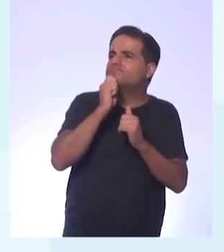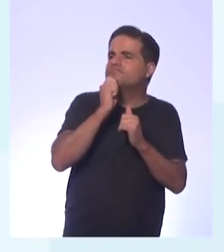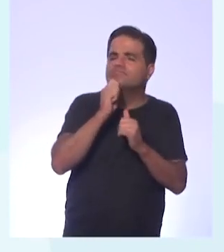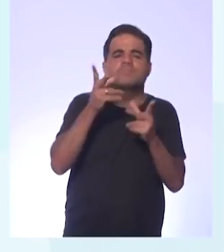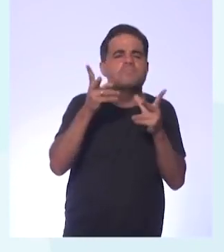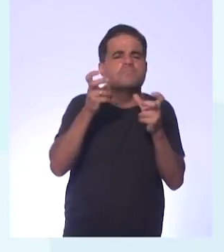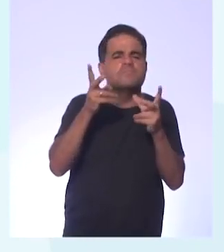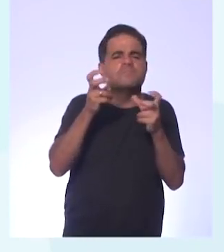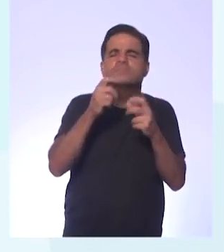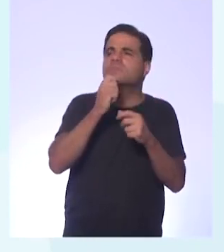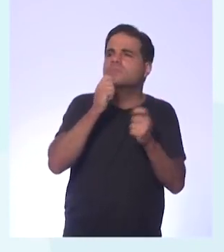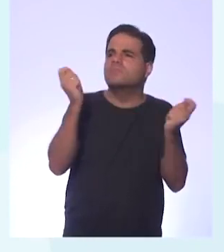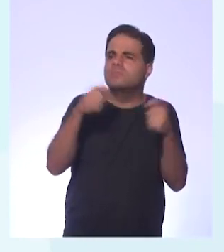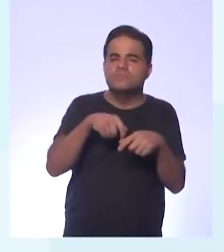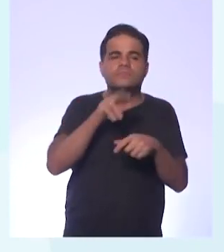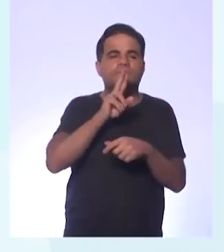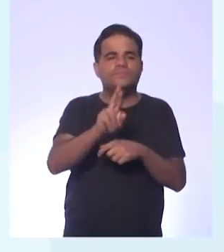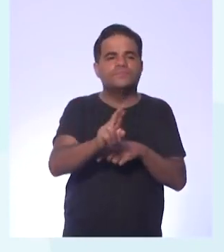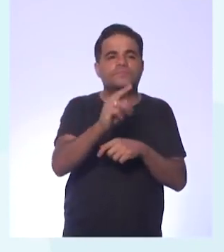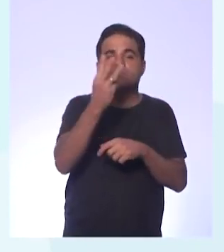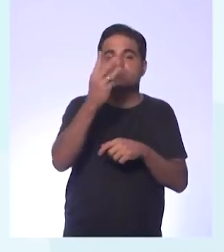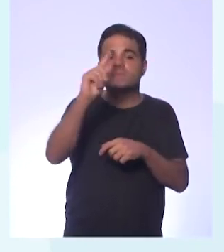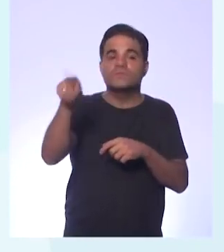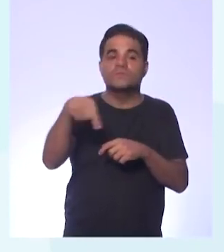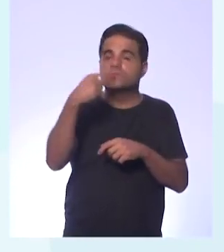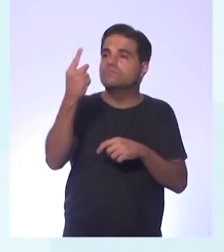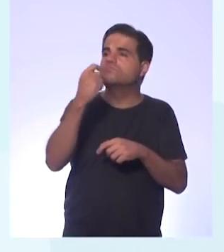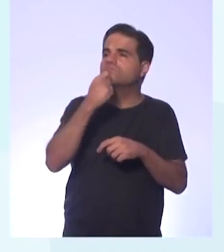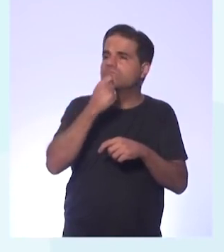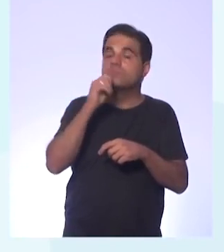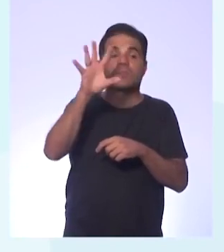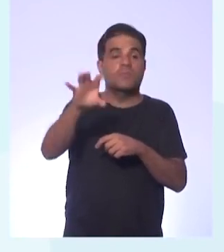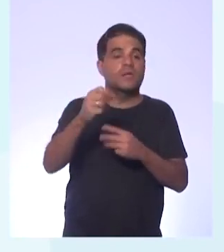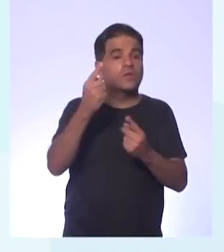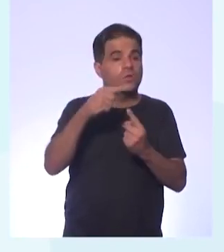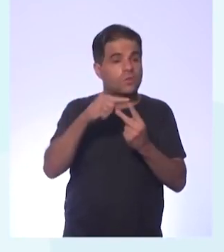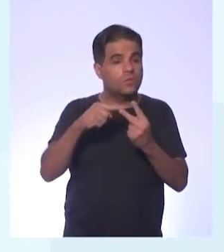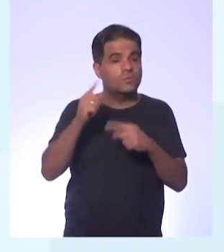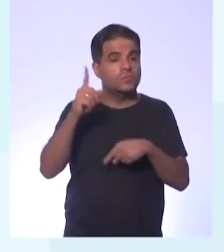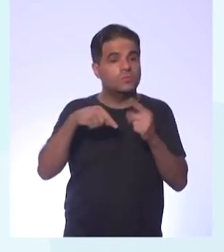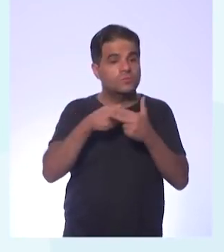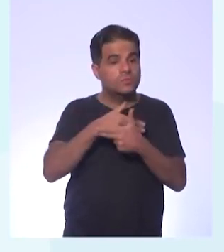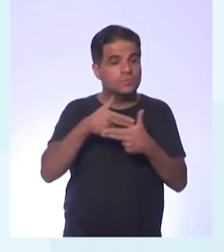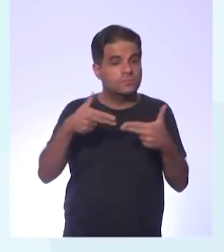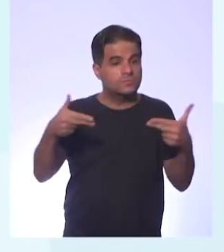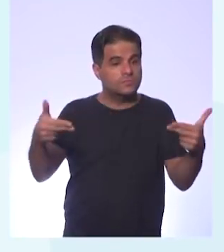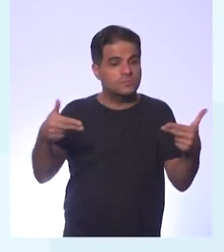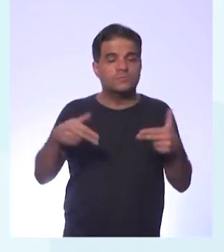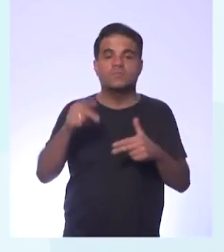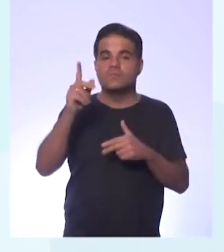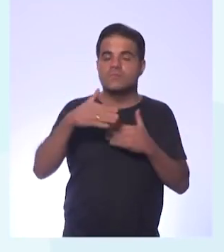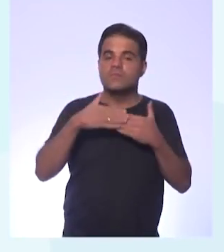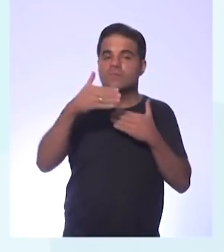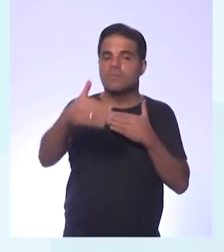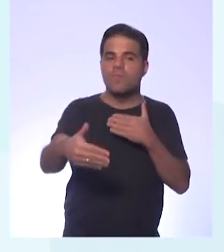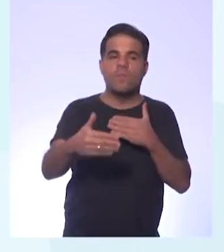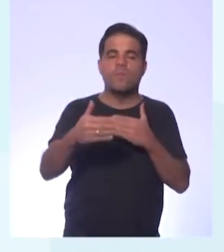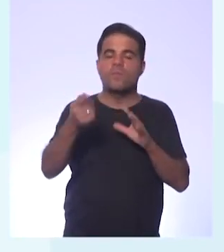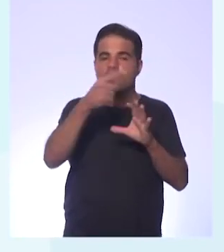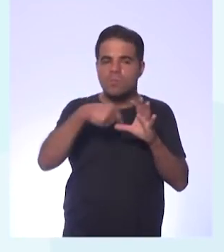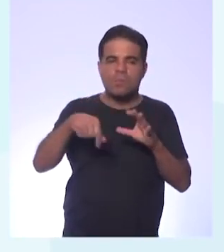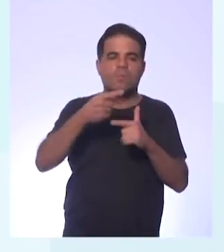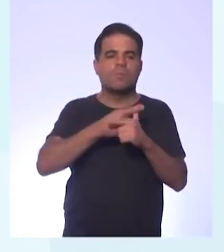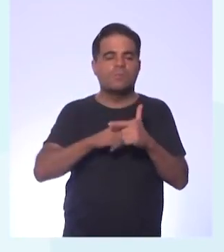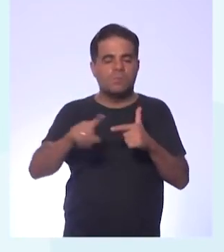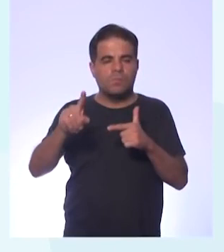perceber que dá aproximadamente 3,1. Olha, então eu peguei dois objetos que são redondos, circulares, né, formato de uma circunferência, dividi